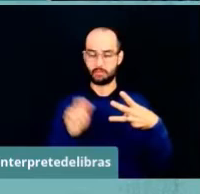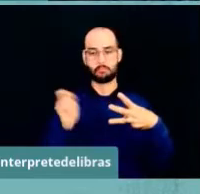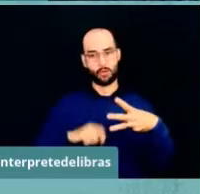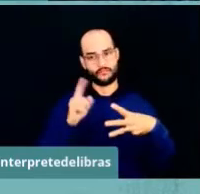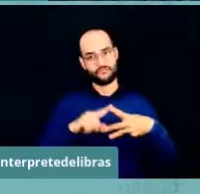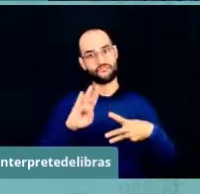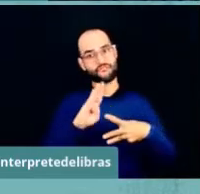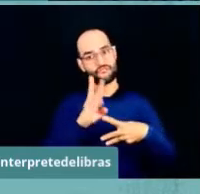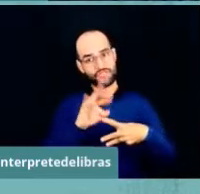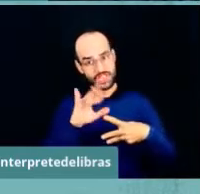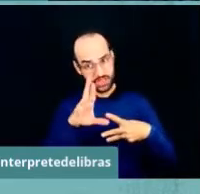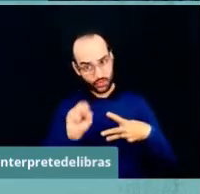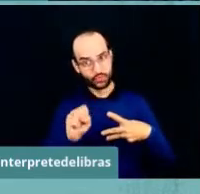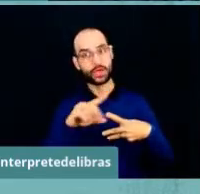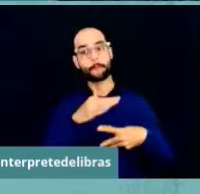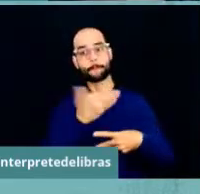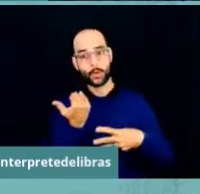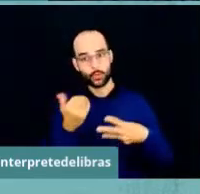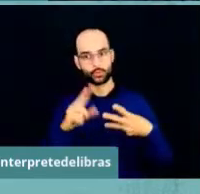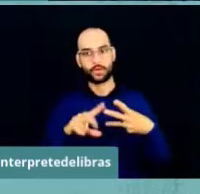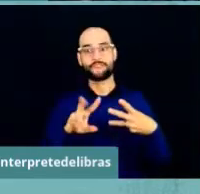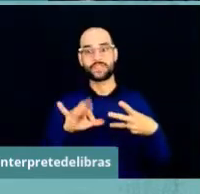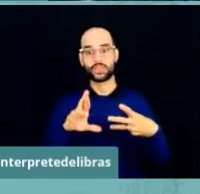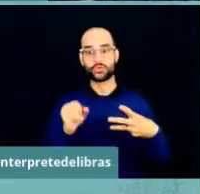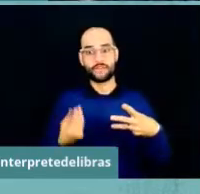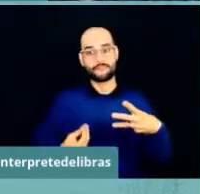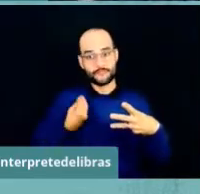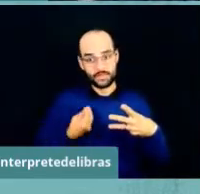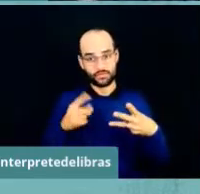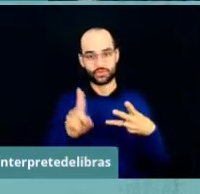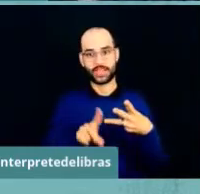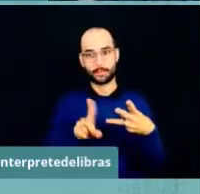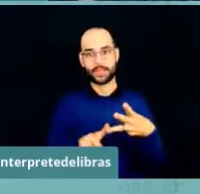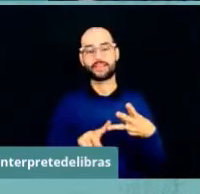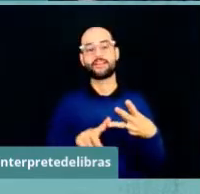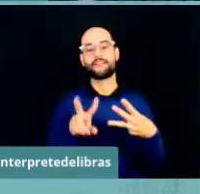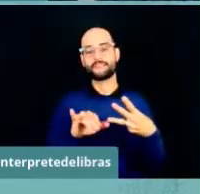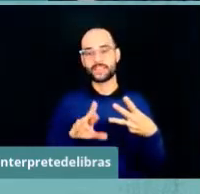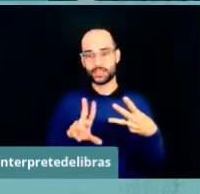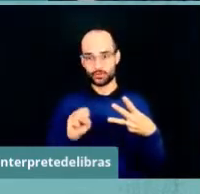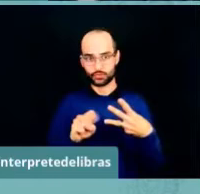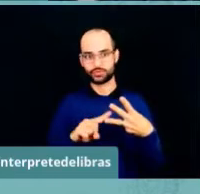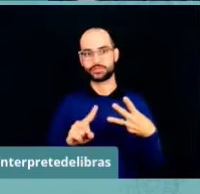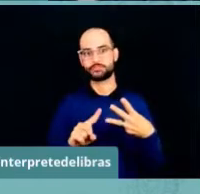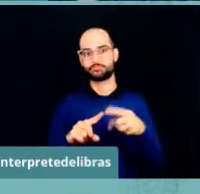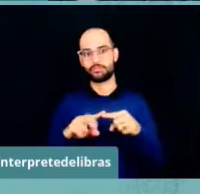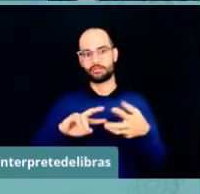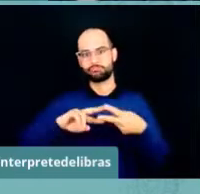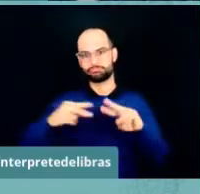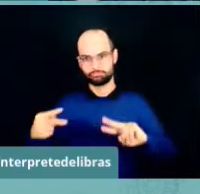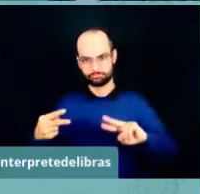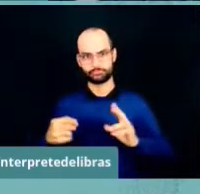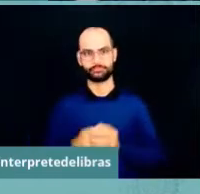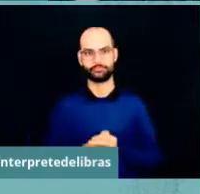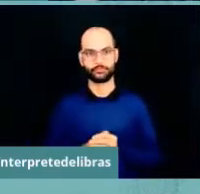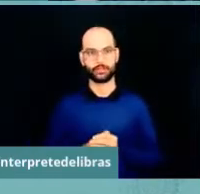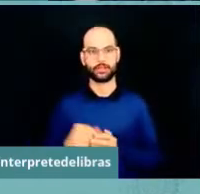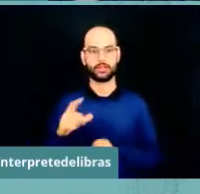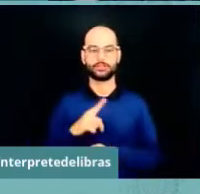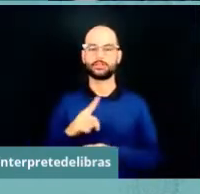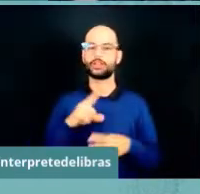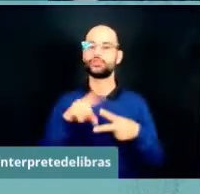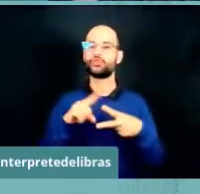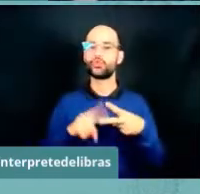vetor viral. As vacinas de vírus inativado ou atenuado, a gente tem 2